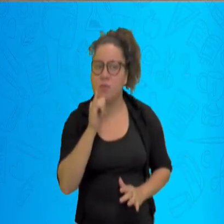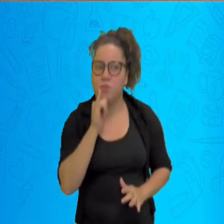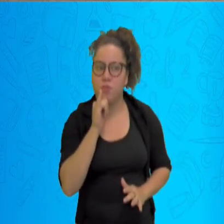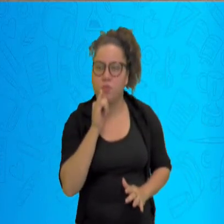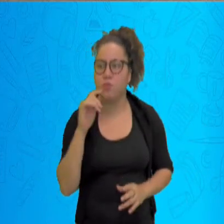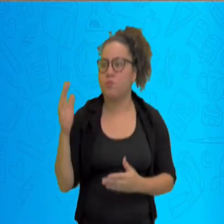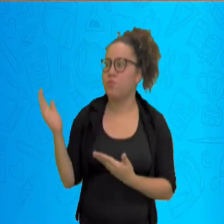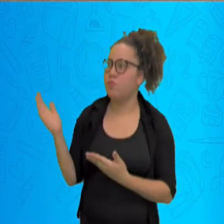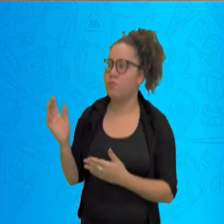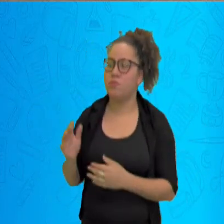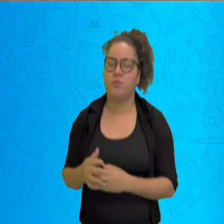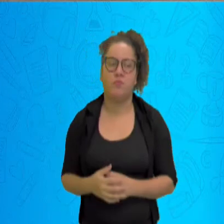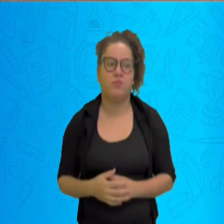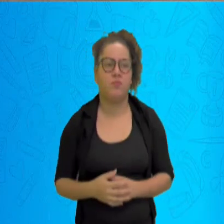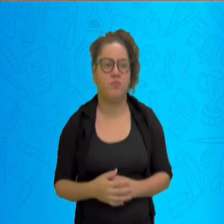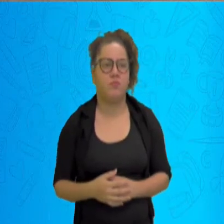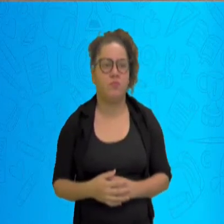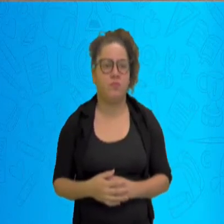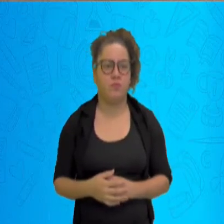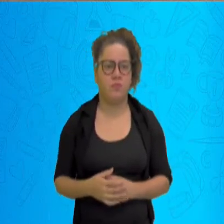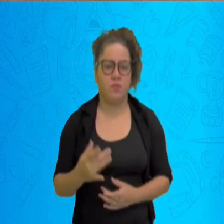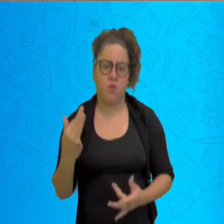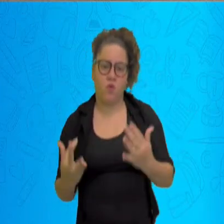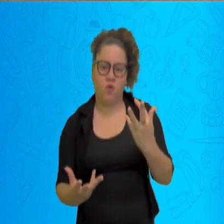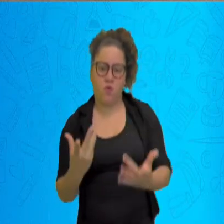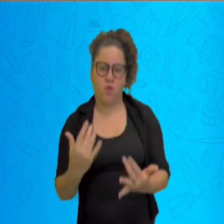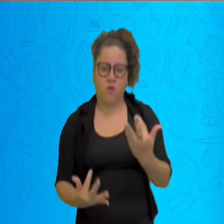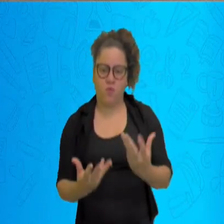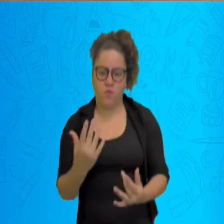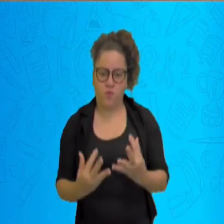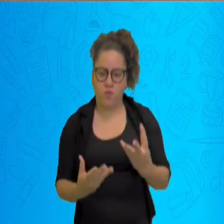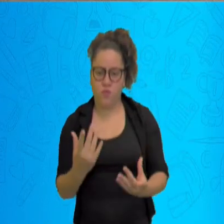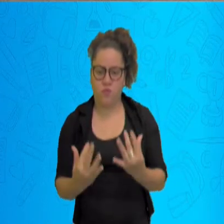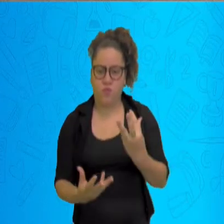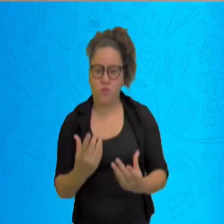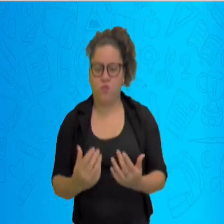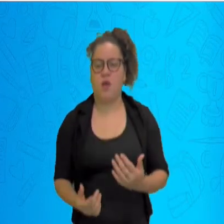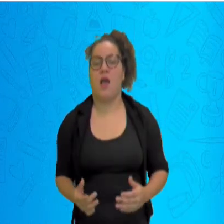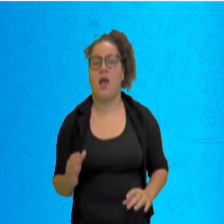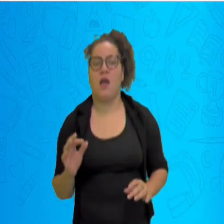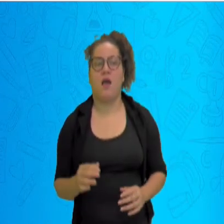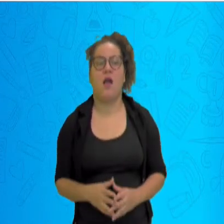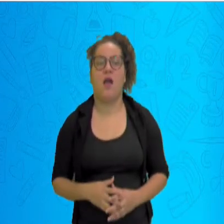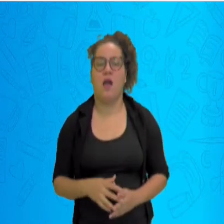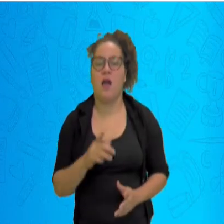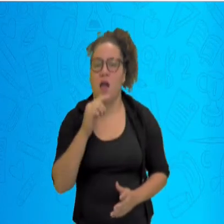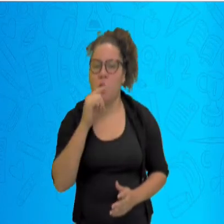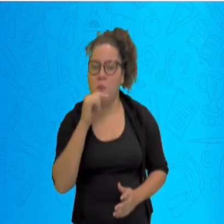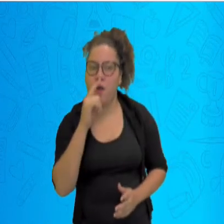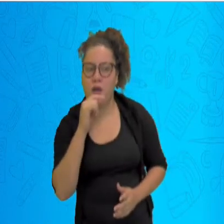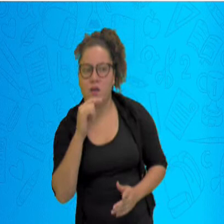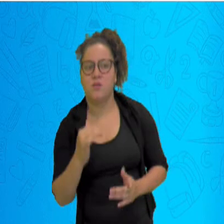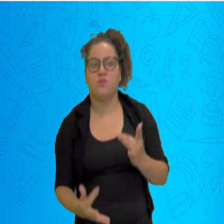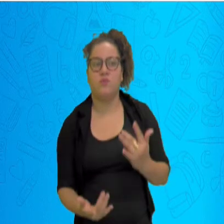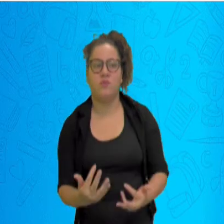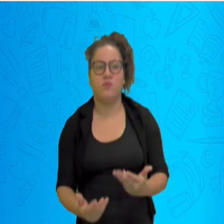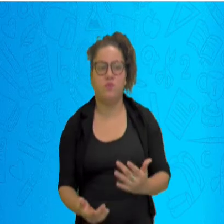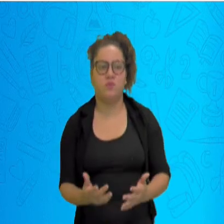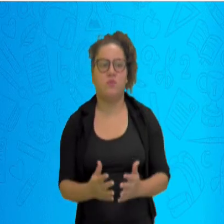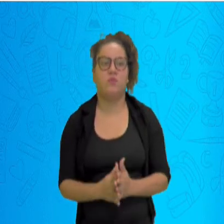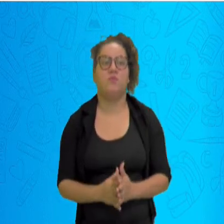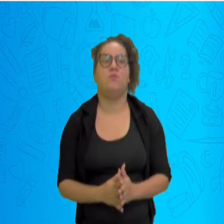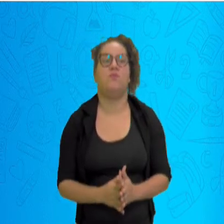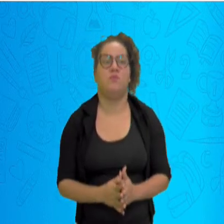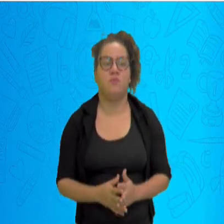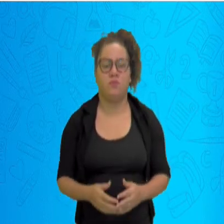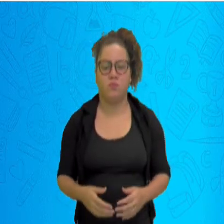Processo de aquecimento da água. Eu coloquei uma quantidade de